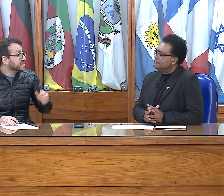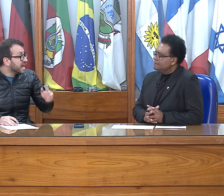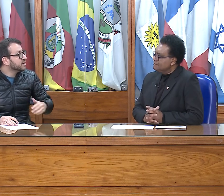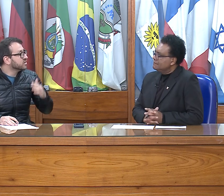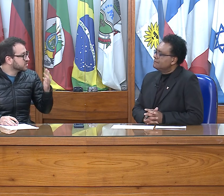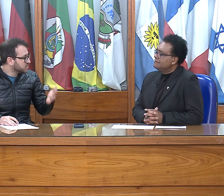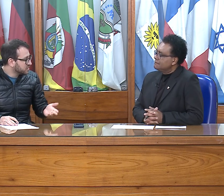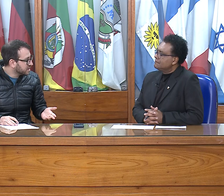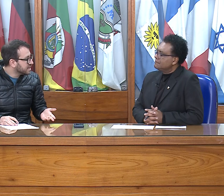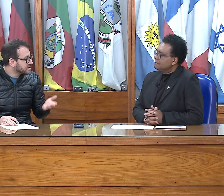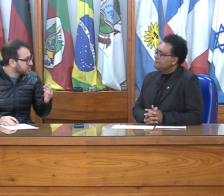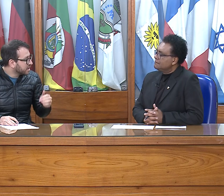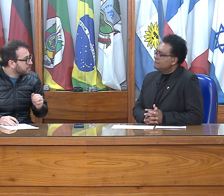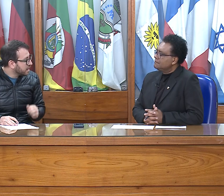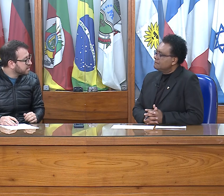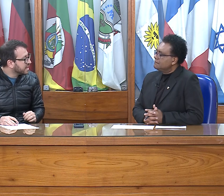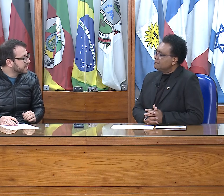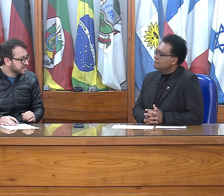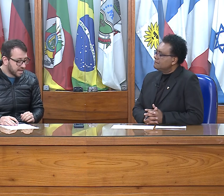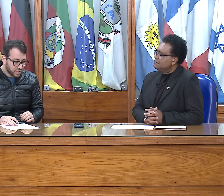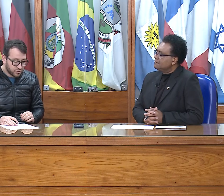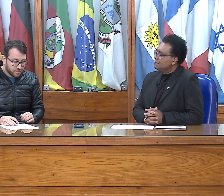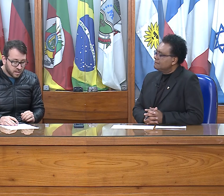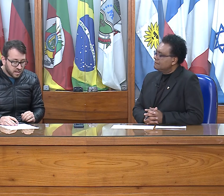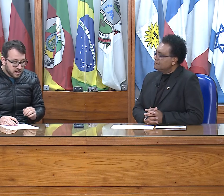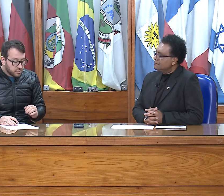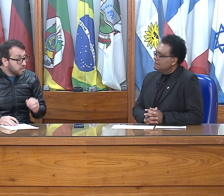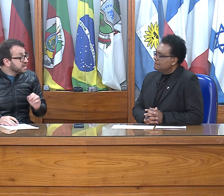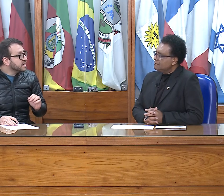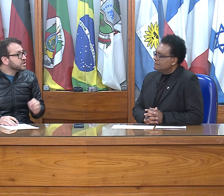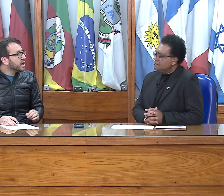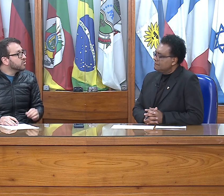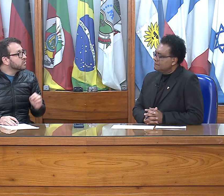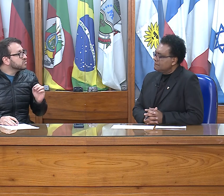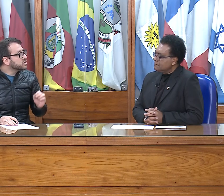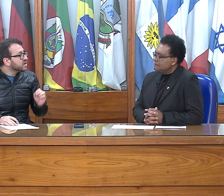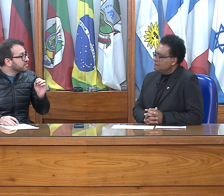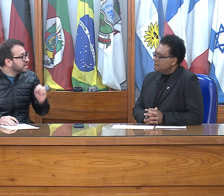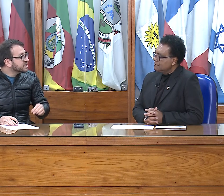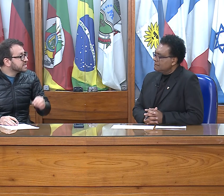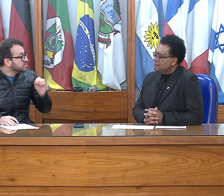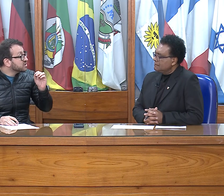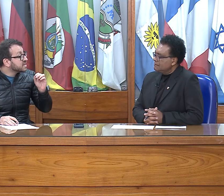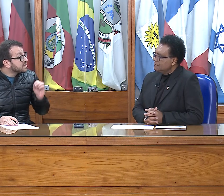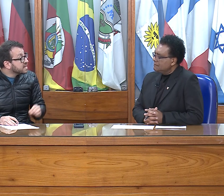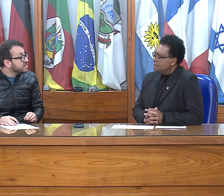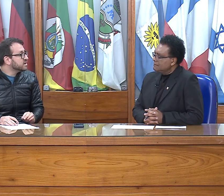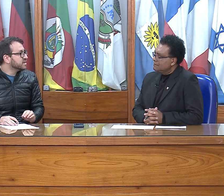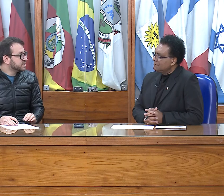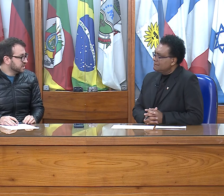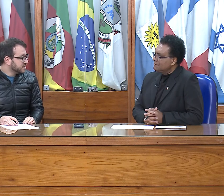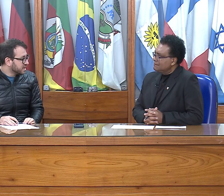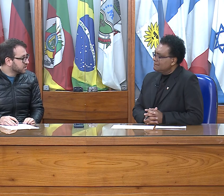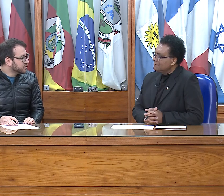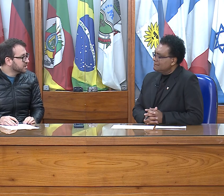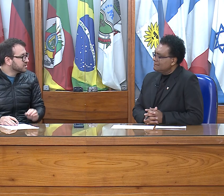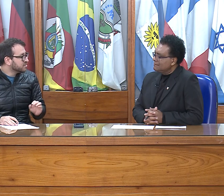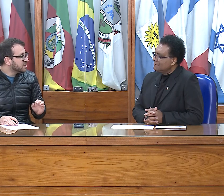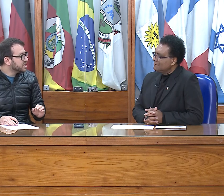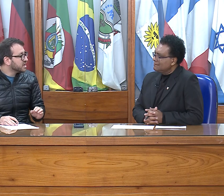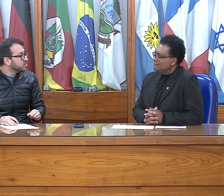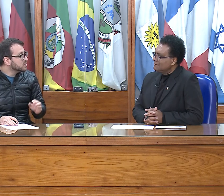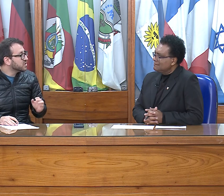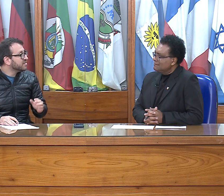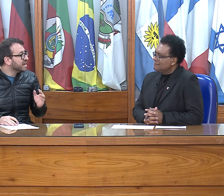havia tentado em outras oportunidades se tornar parlamentar na cidade uma maneira geral Como que o senhor avalie Já estamos no terceiro ano dessa legislatura